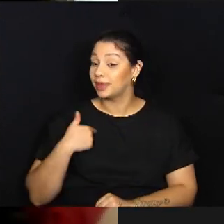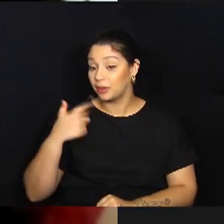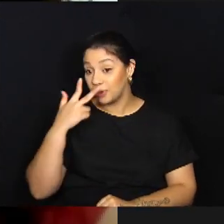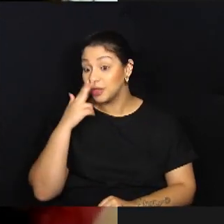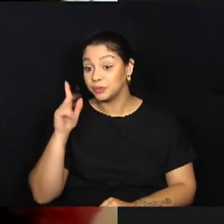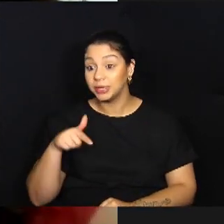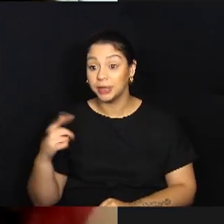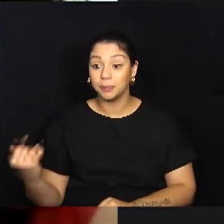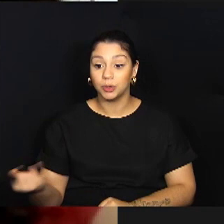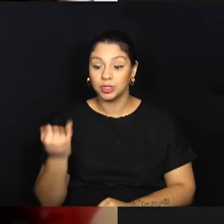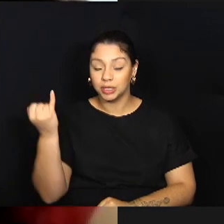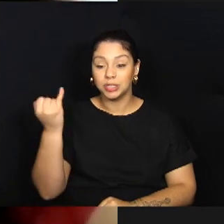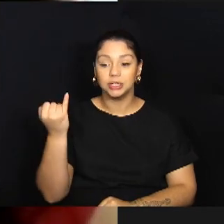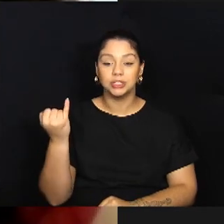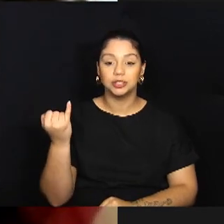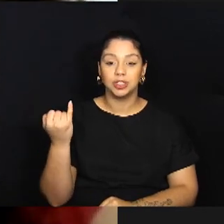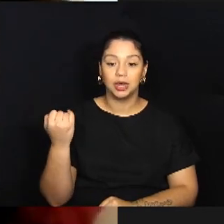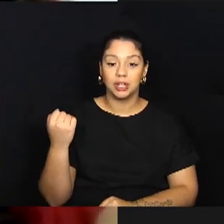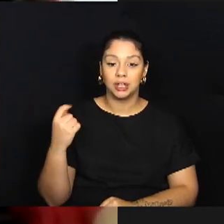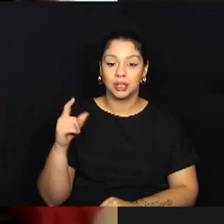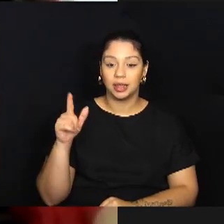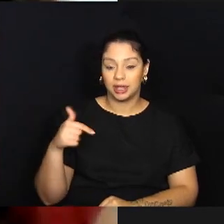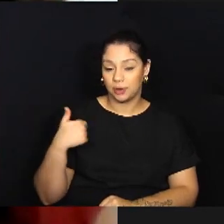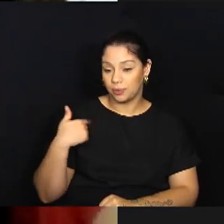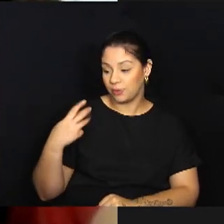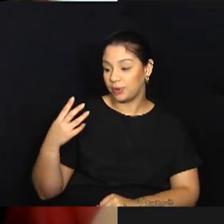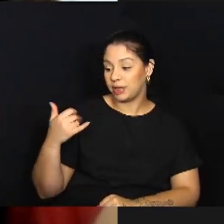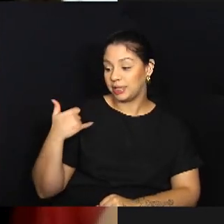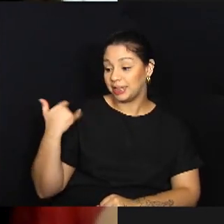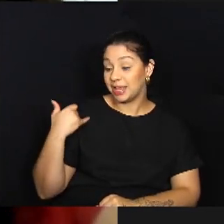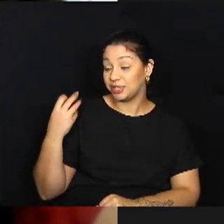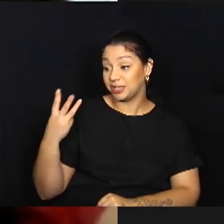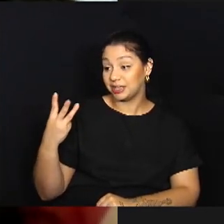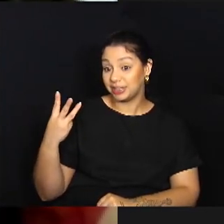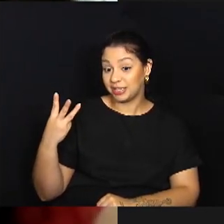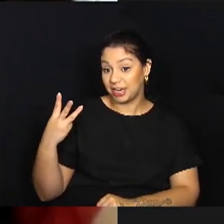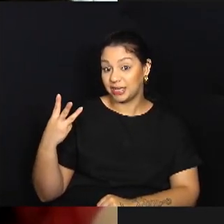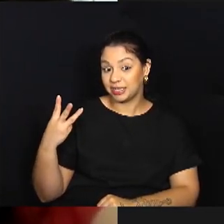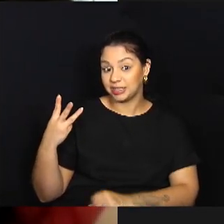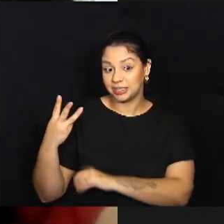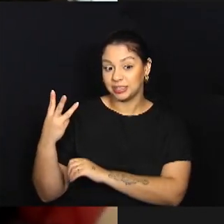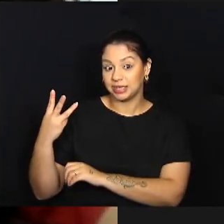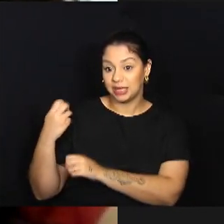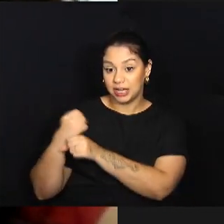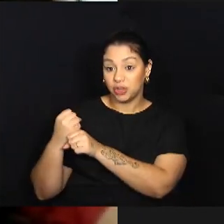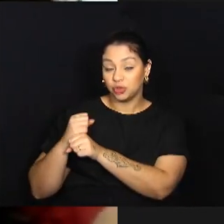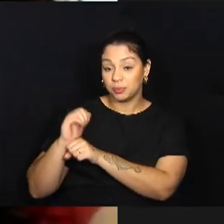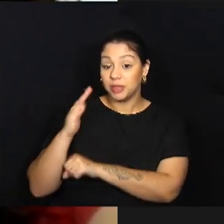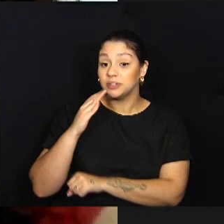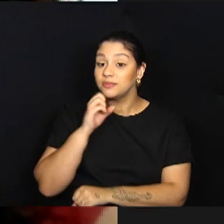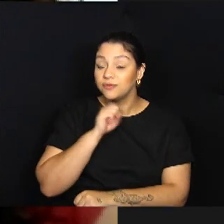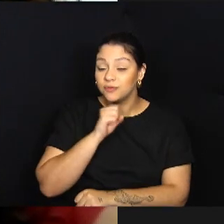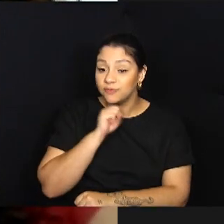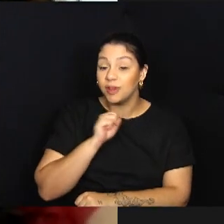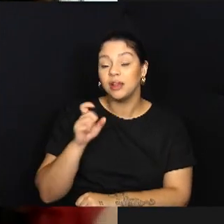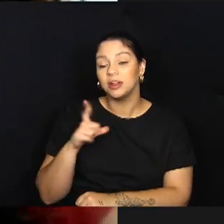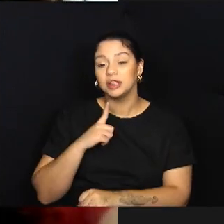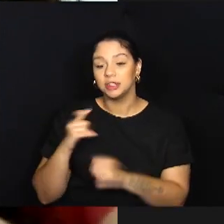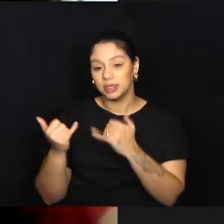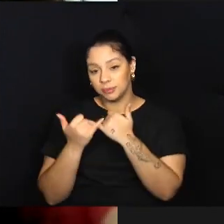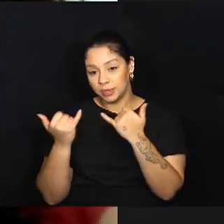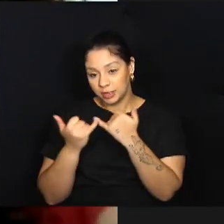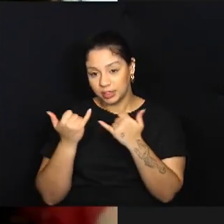uma coisa. Eu sou 3 anos mais velha que o Vanderlei, mas estamos ali na mesma faixa de idade, né? Que a gente chega num